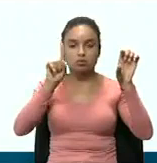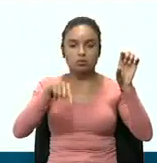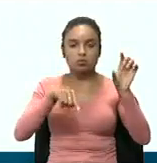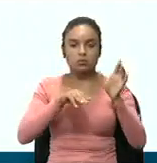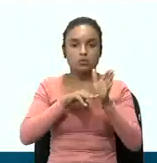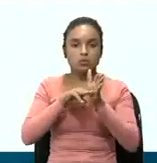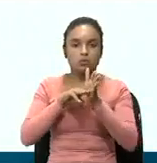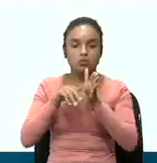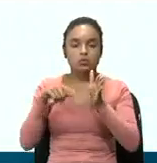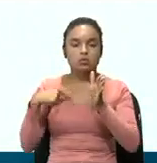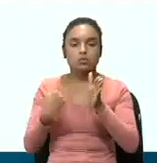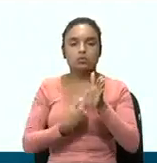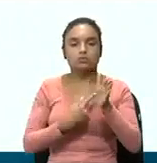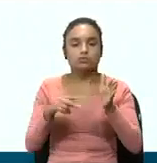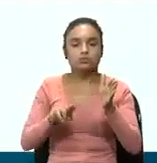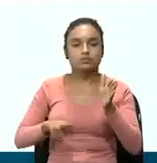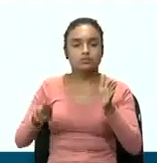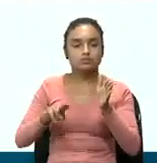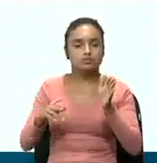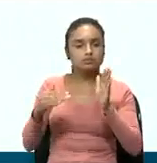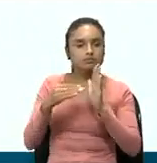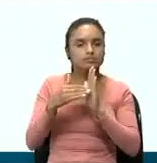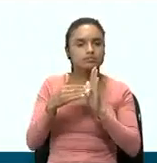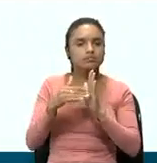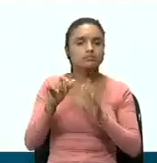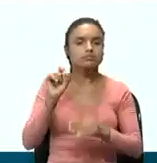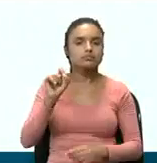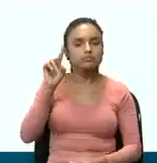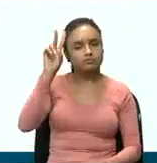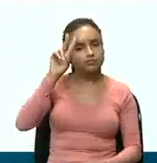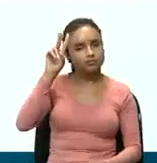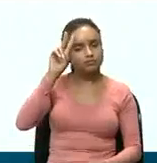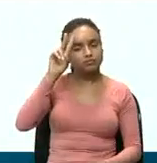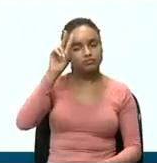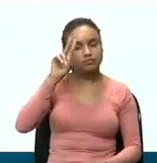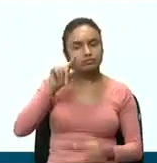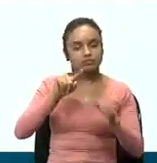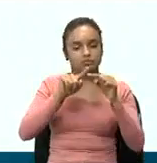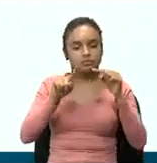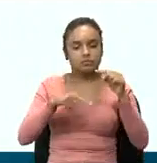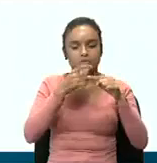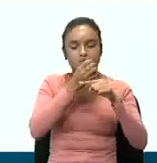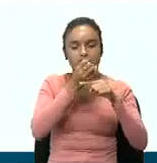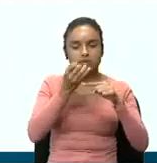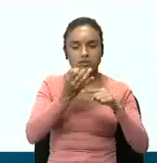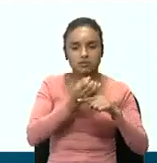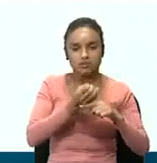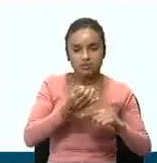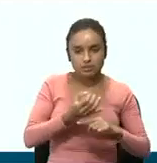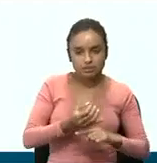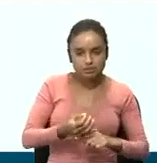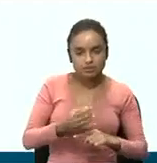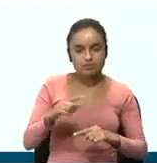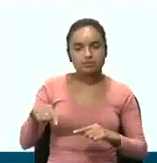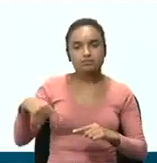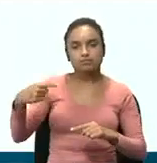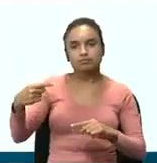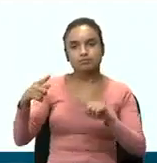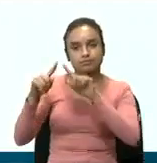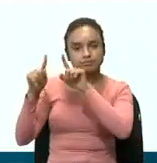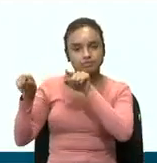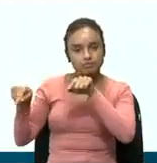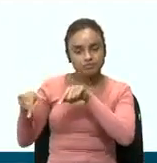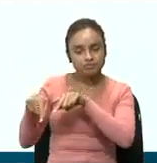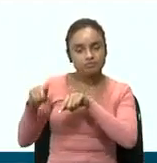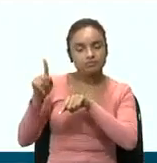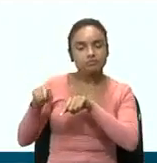que nós estamos utilizando. Então, a primeira coisa que eu vou fazer é calcular o primeiro termo dessa série. Então, no lugar